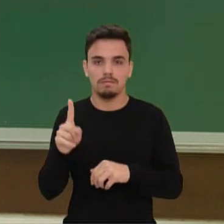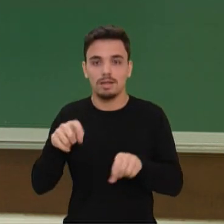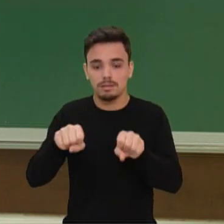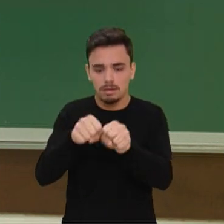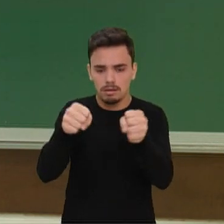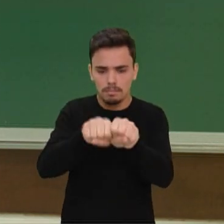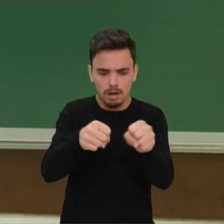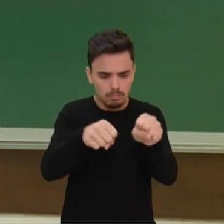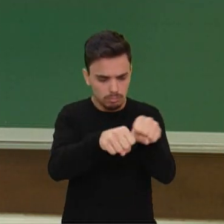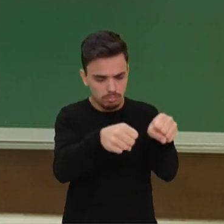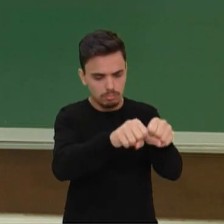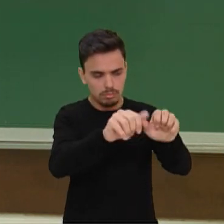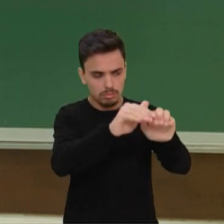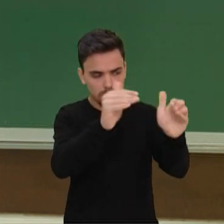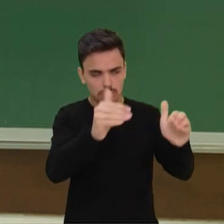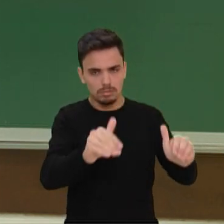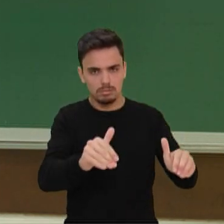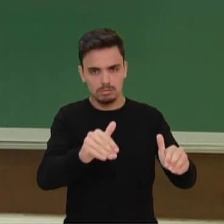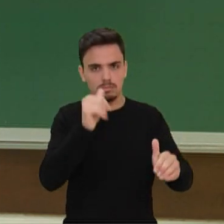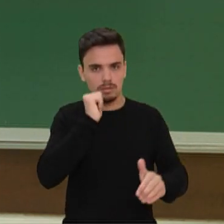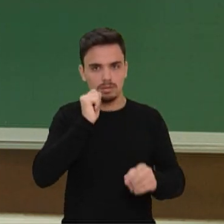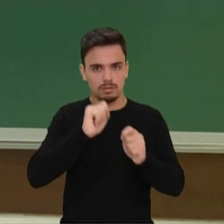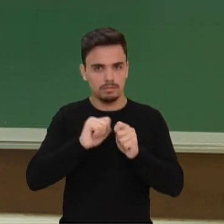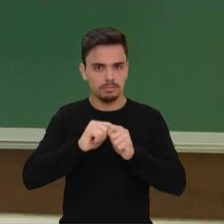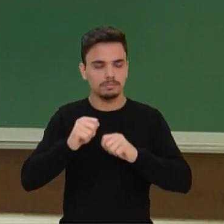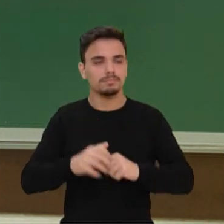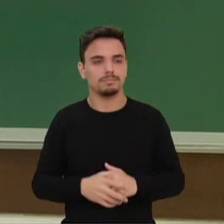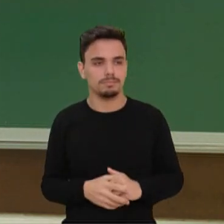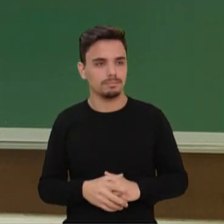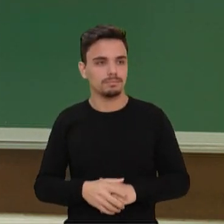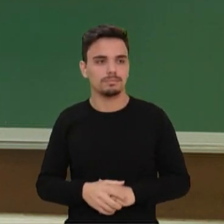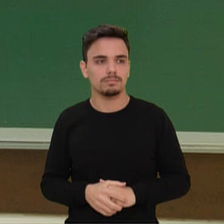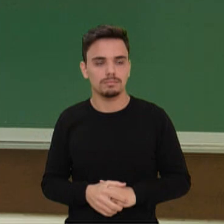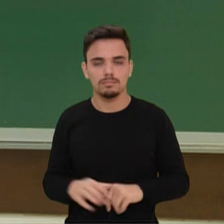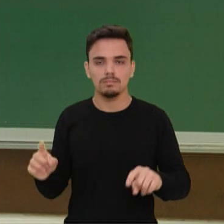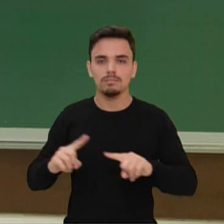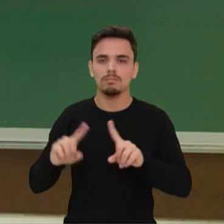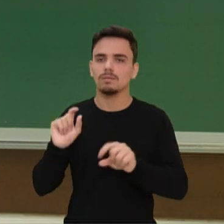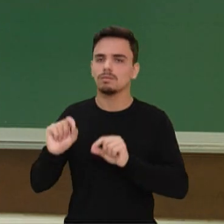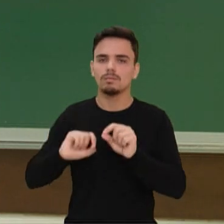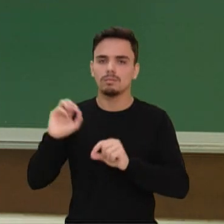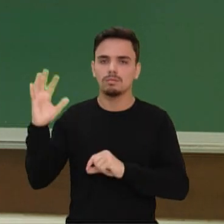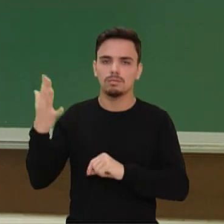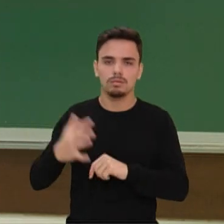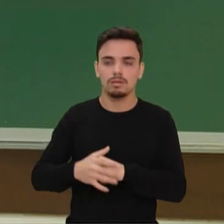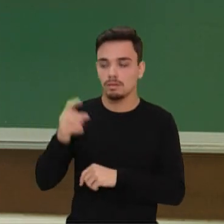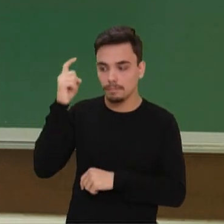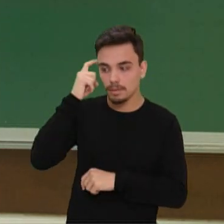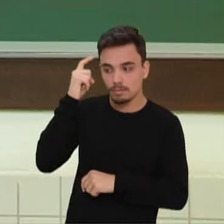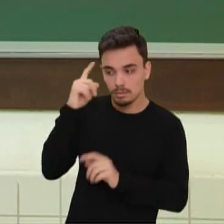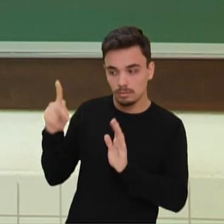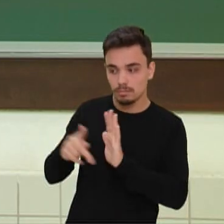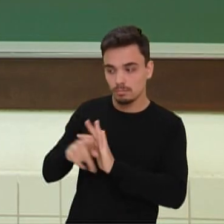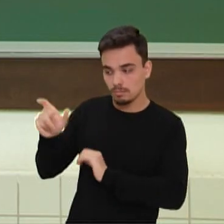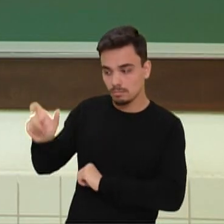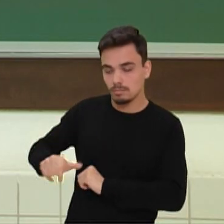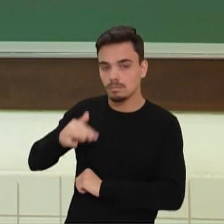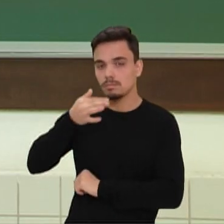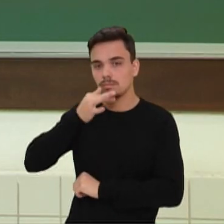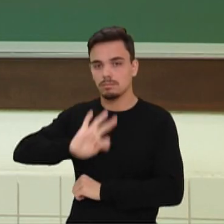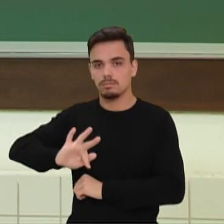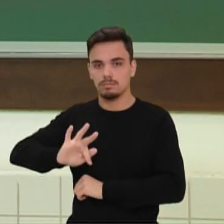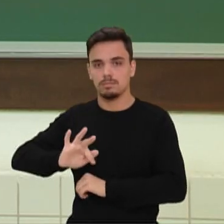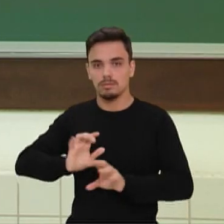destruir o castelo que a menina construiu. Só que acontece o seguinte, no pensamento de Freud, o